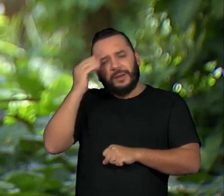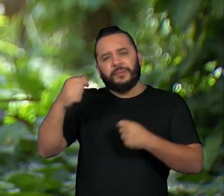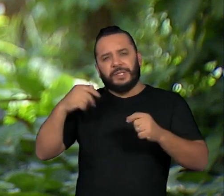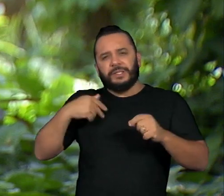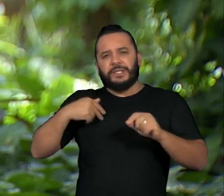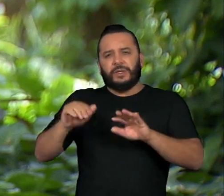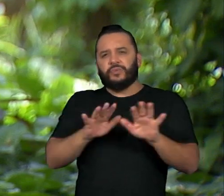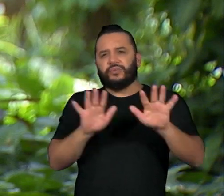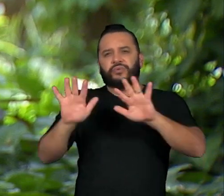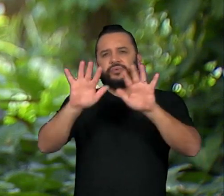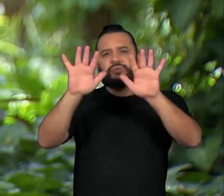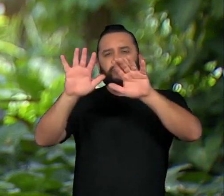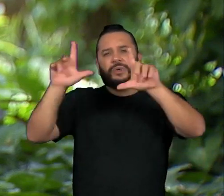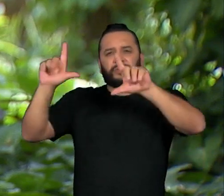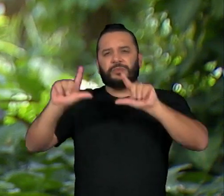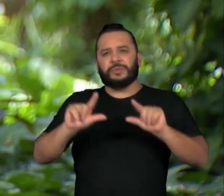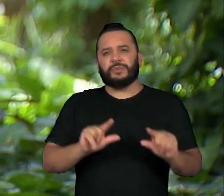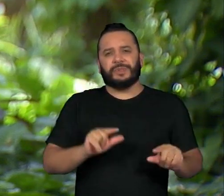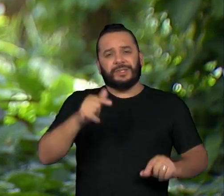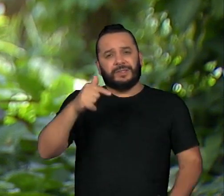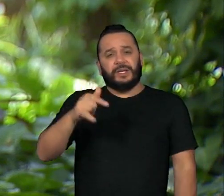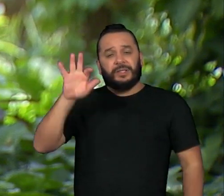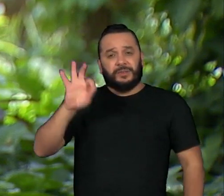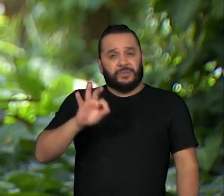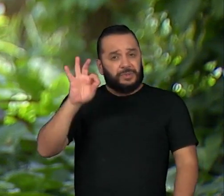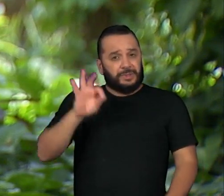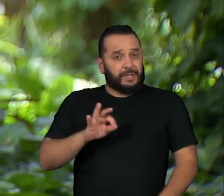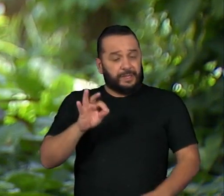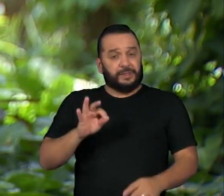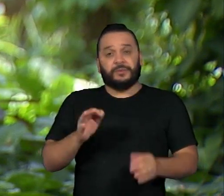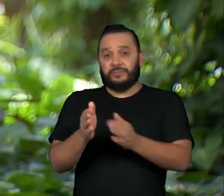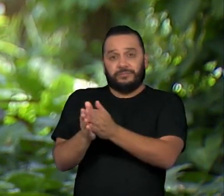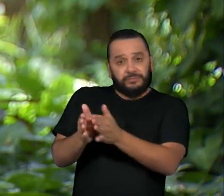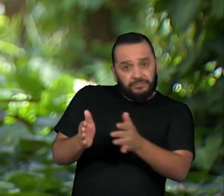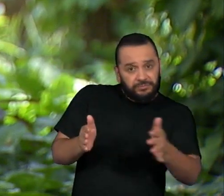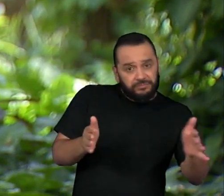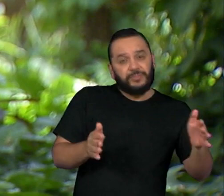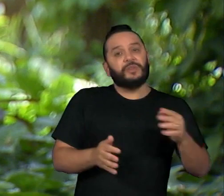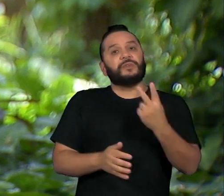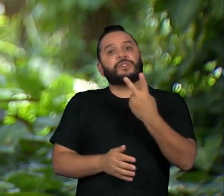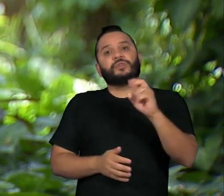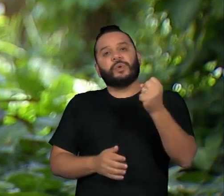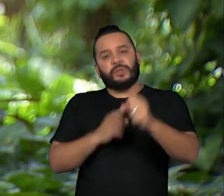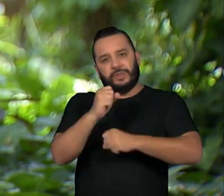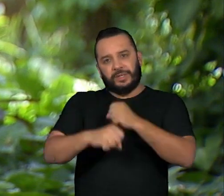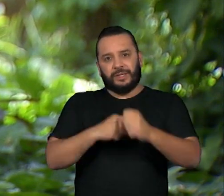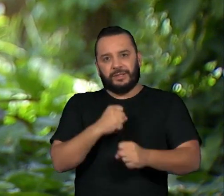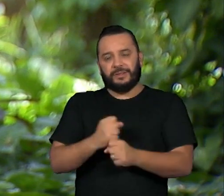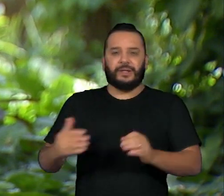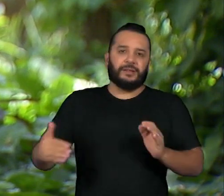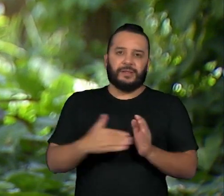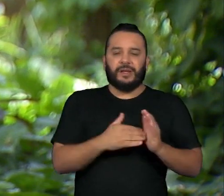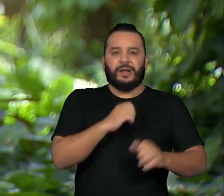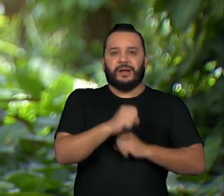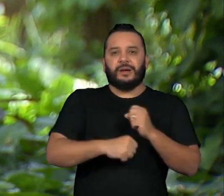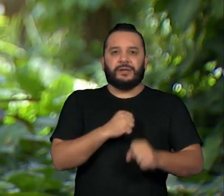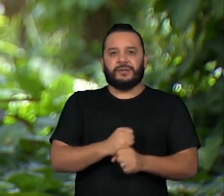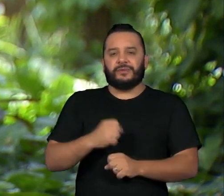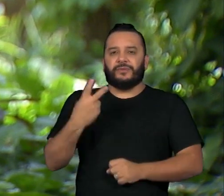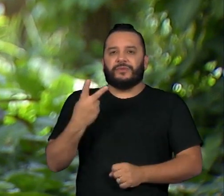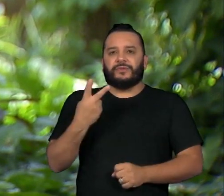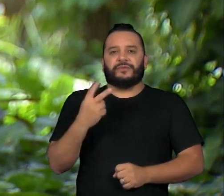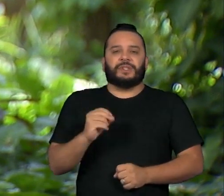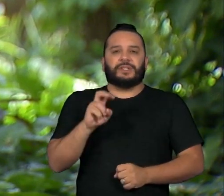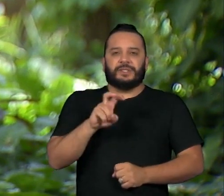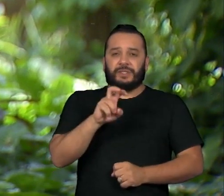menos 7% ao ano nos próximos 28 anos, ou seja, até 2050, para evitar